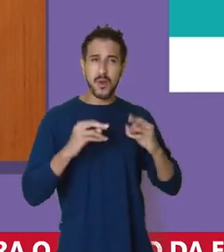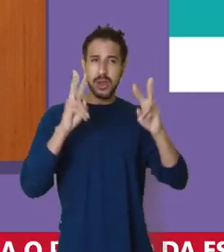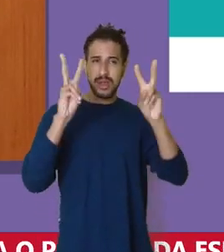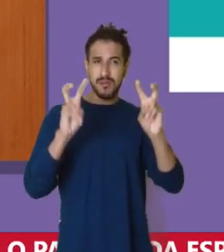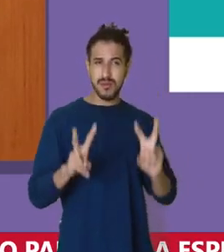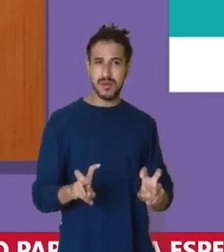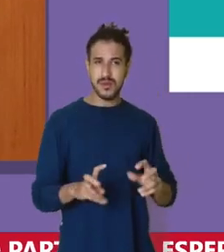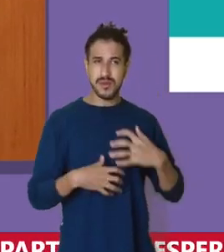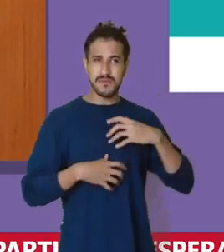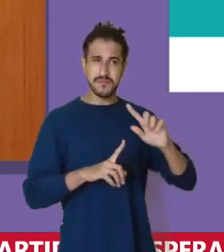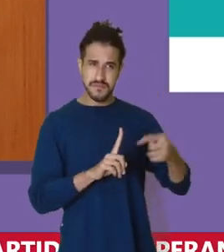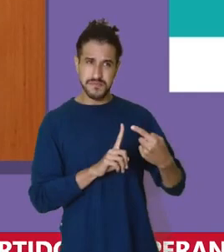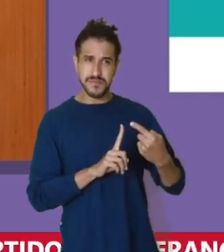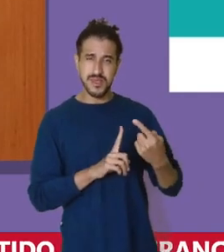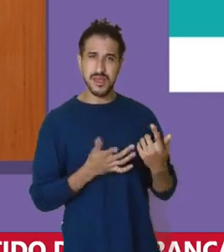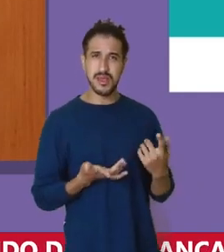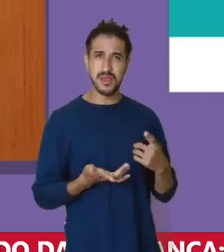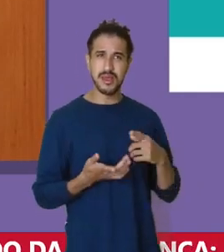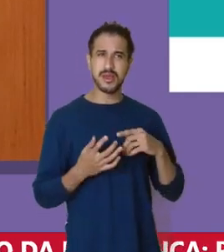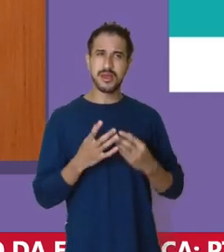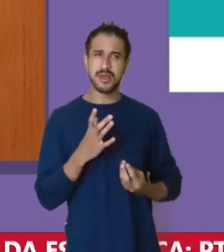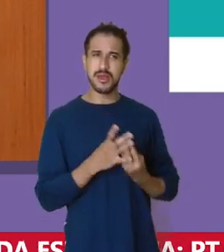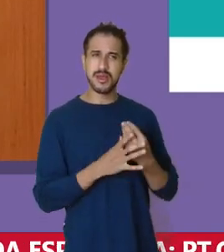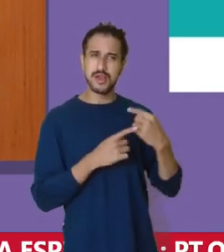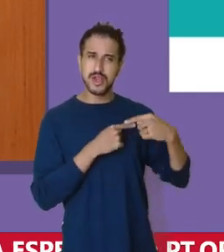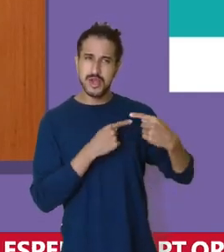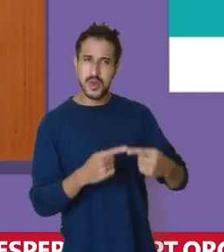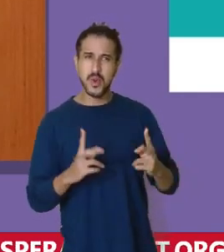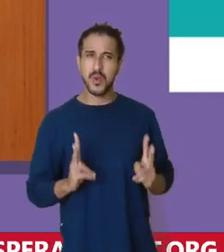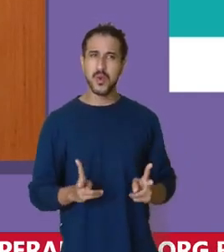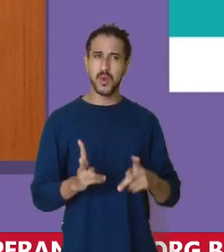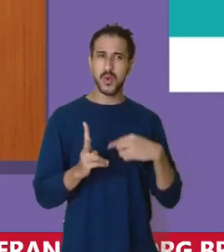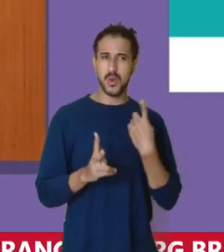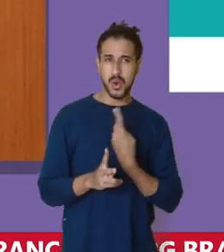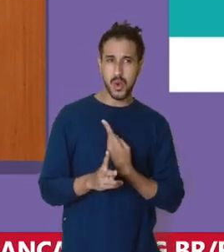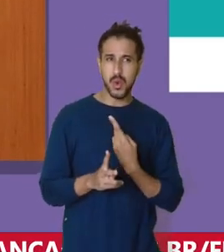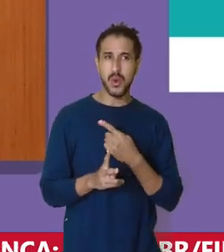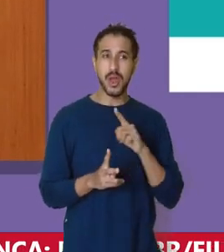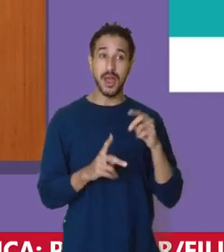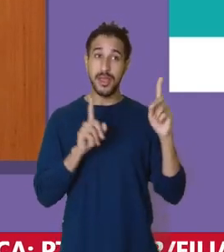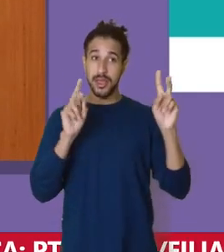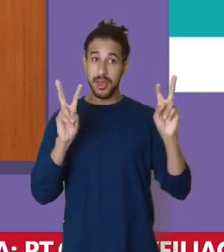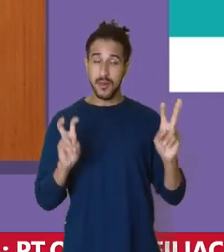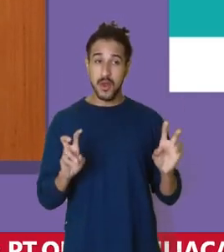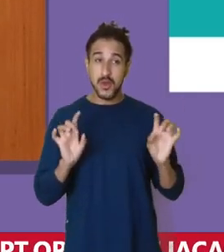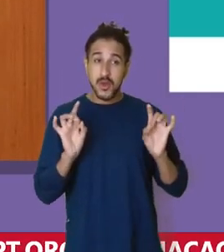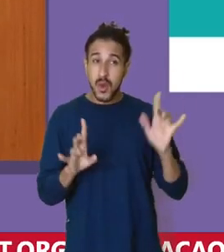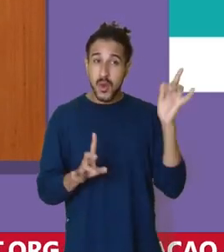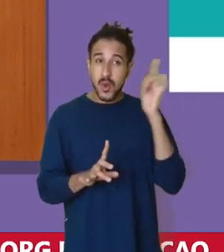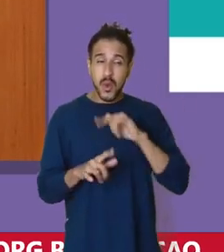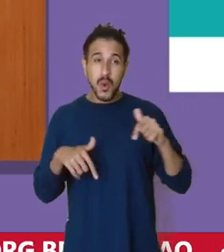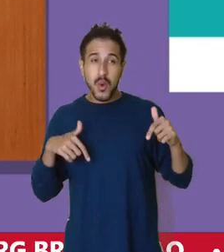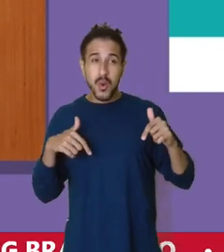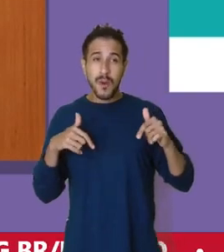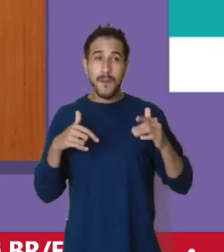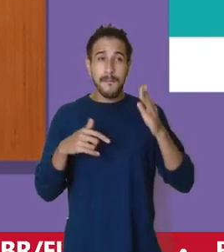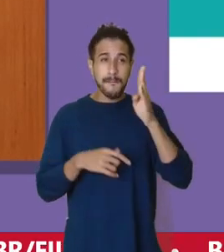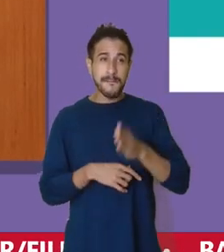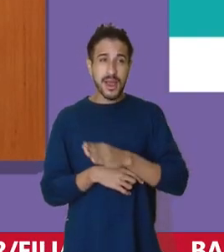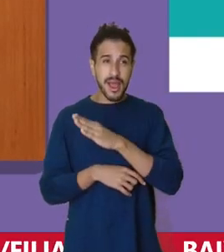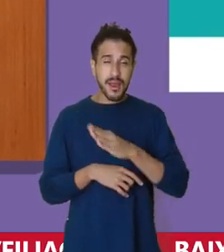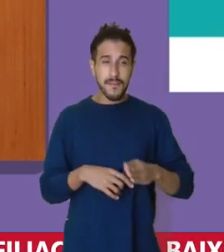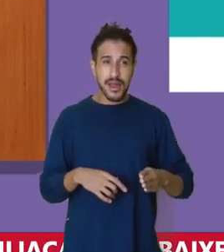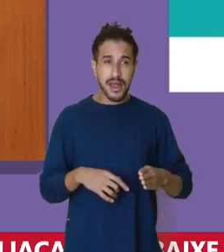são desafiadores, né, as gerações e continuam na nossa, são temas que só vão poder ser enfrentados de maneira